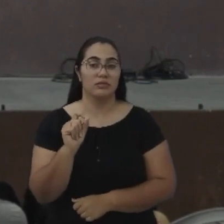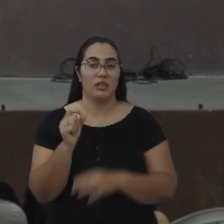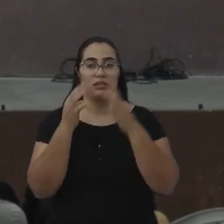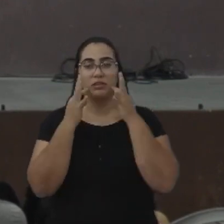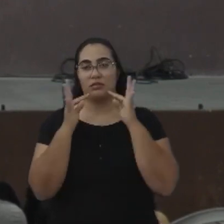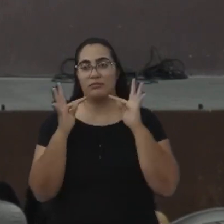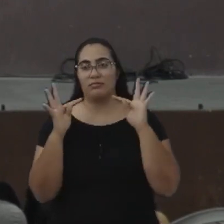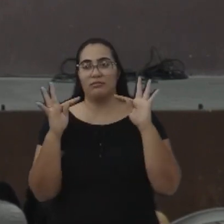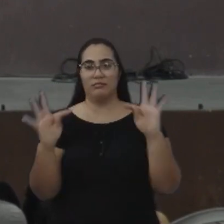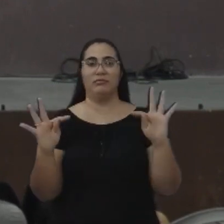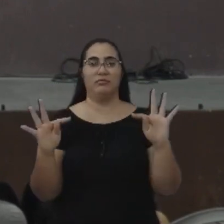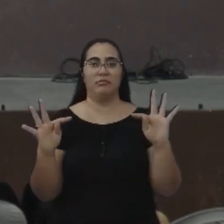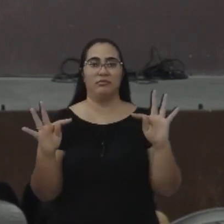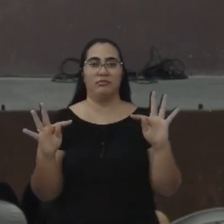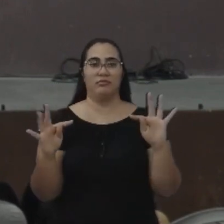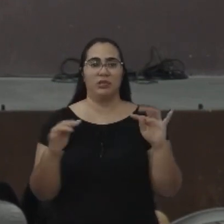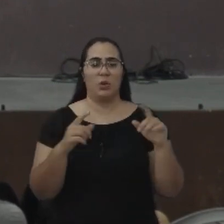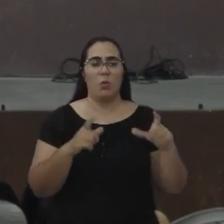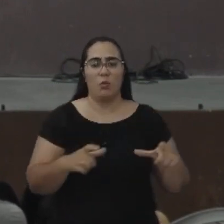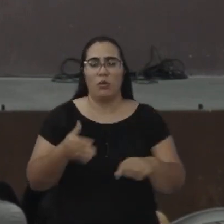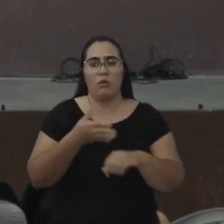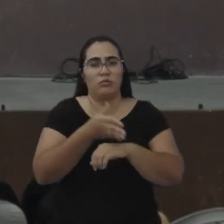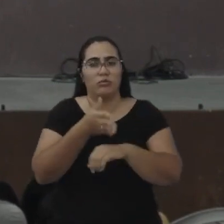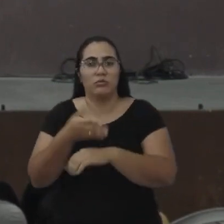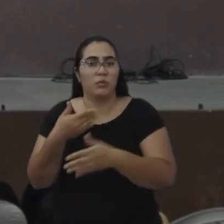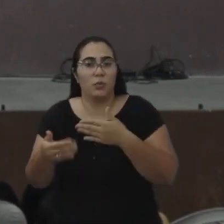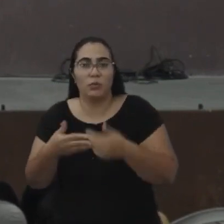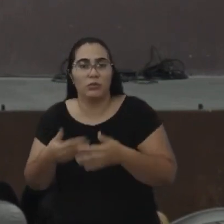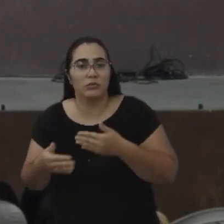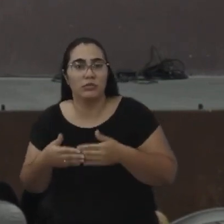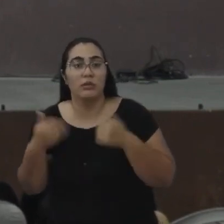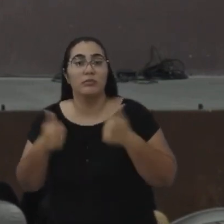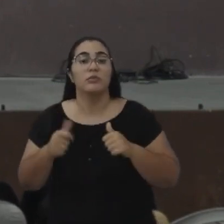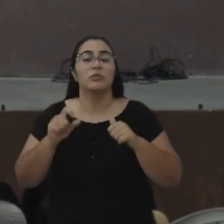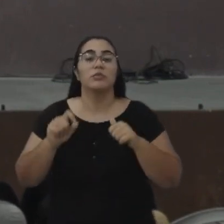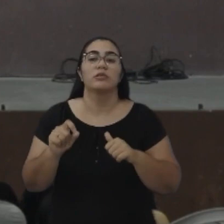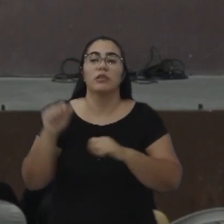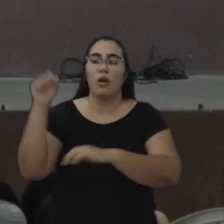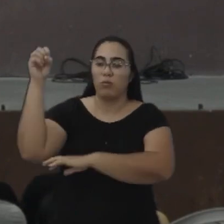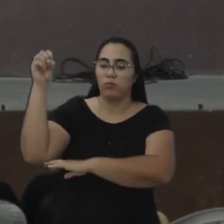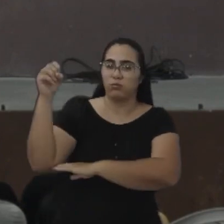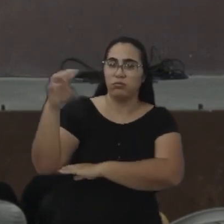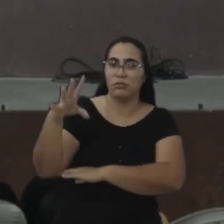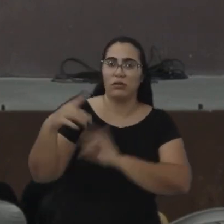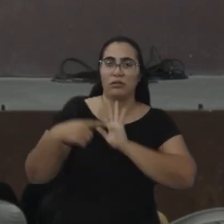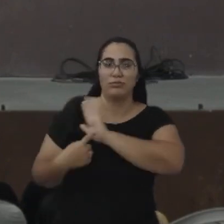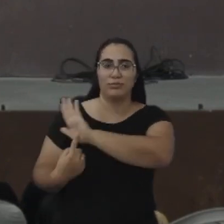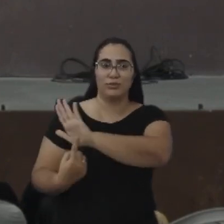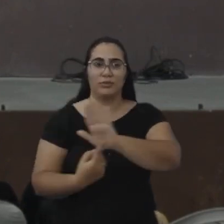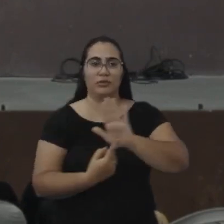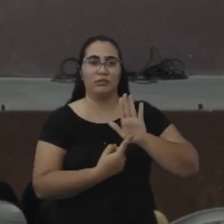luz onde ele está. E ele tem que exercer a propriedade de iluminação. Essa é a mensagem que Jesus está